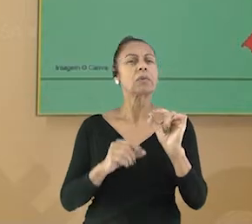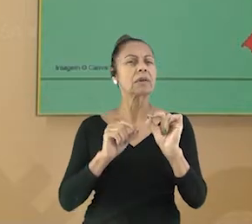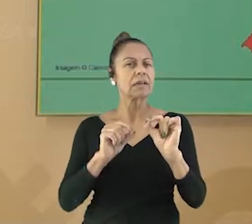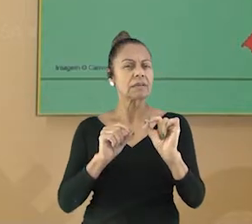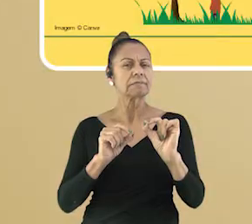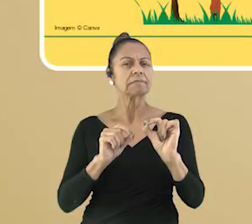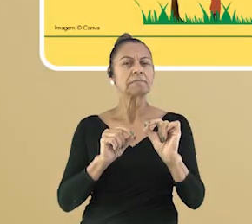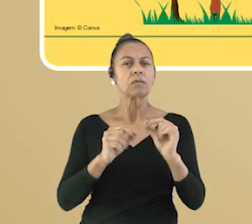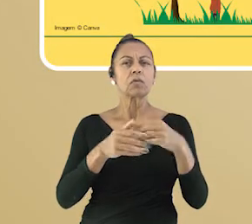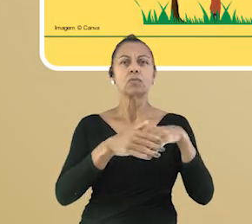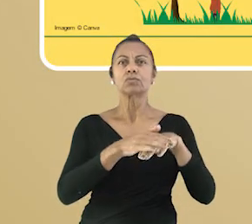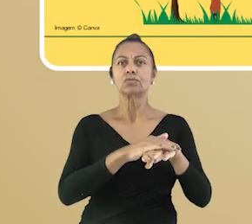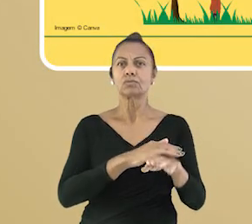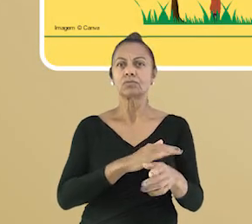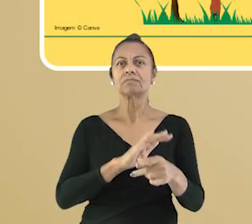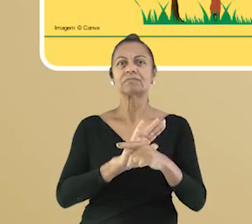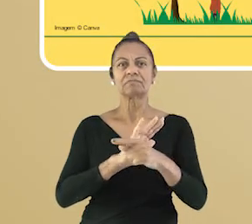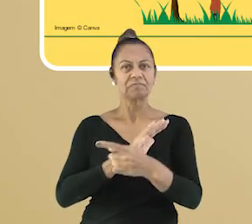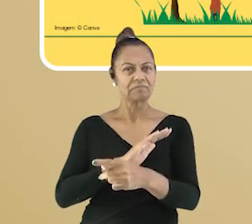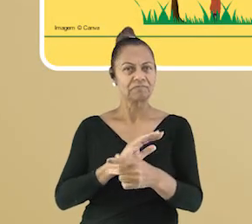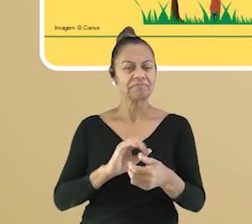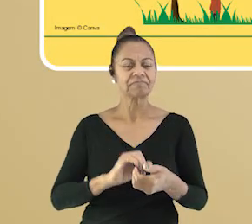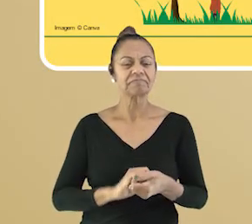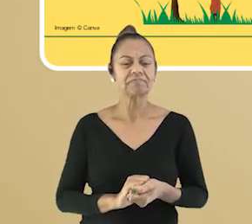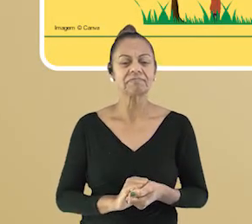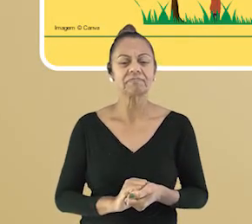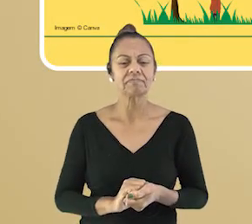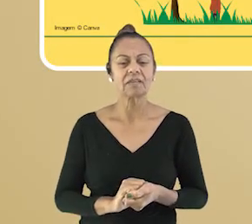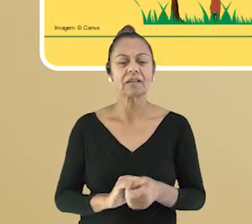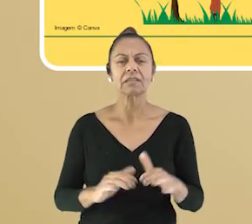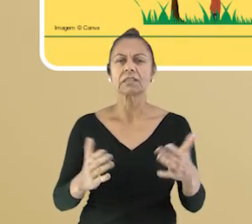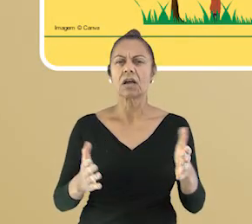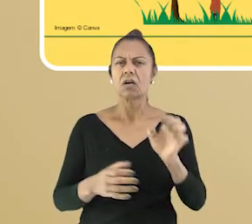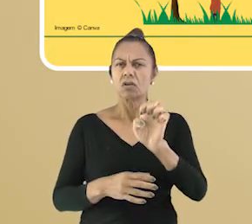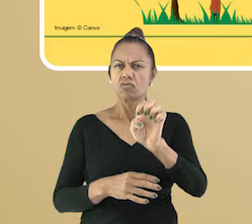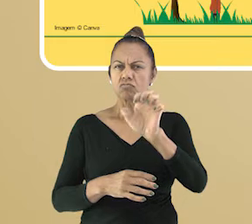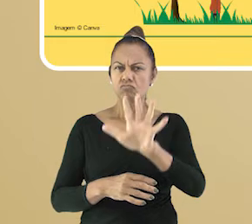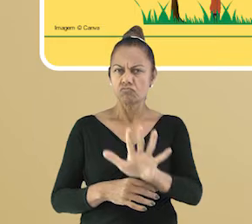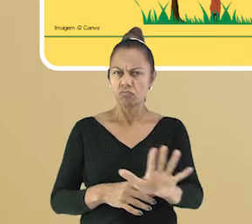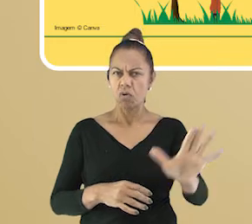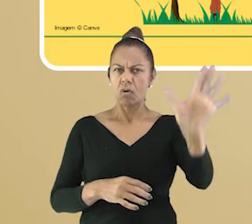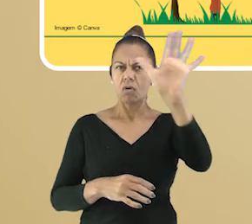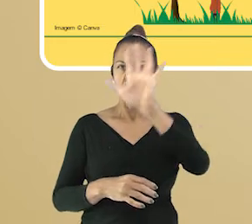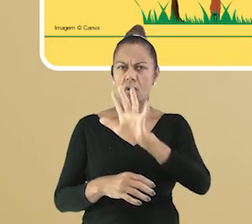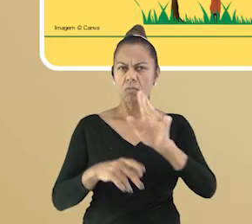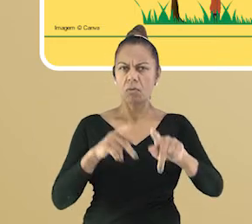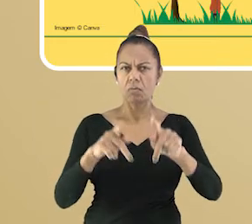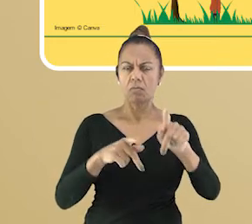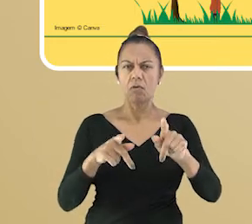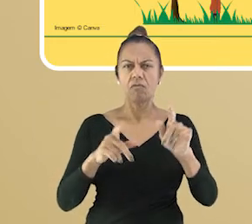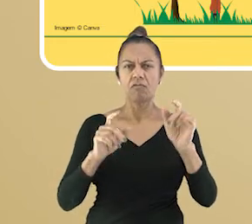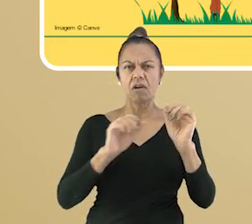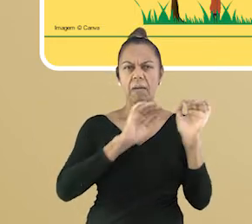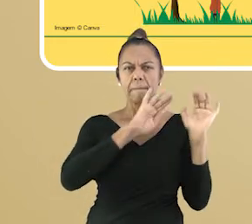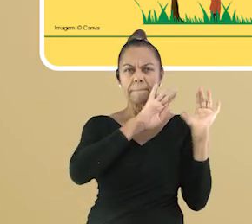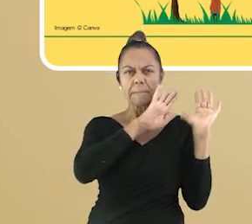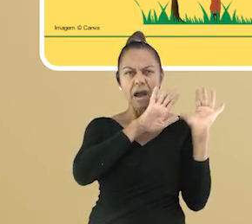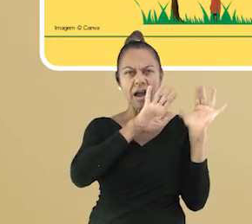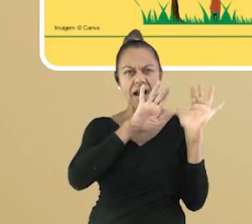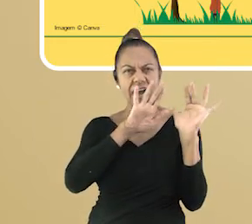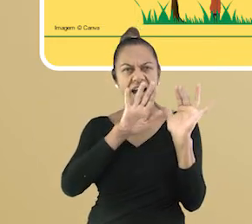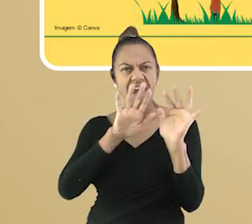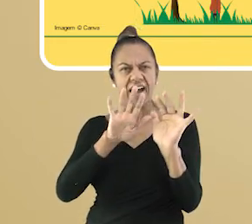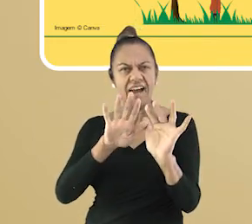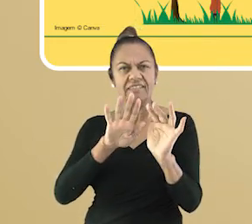culturas. Quando os europeus chegaram ao estado, houve a colonização desse espaço por essas